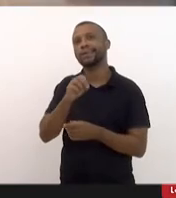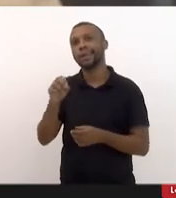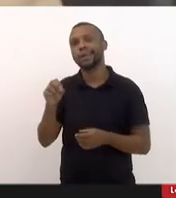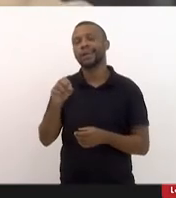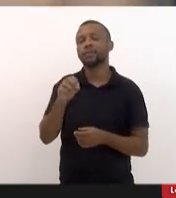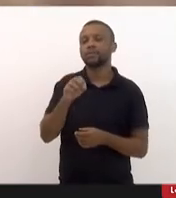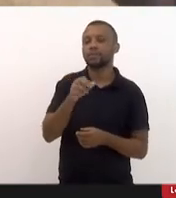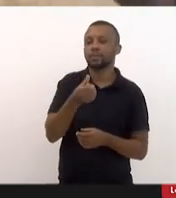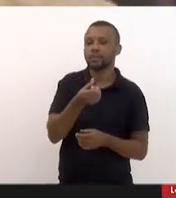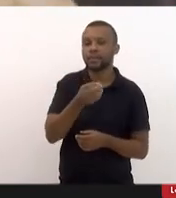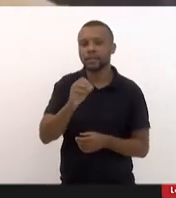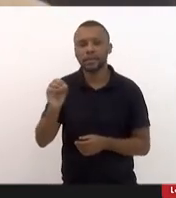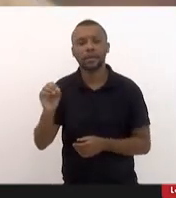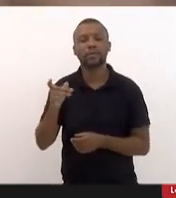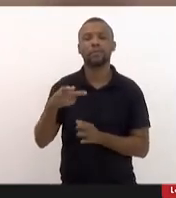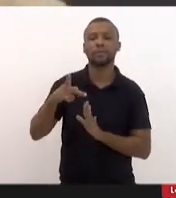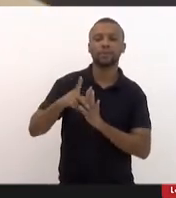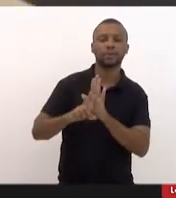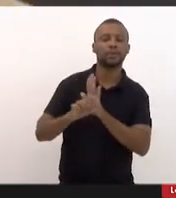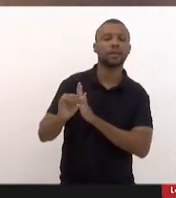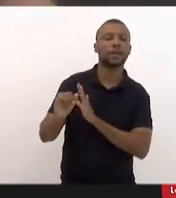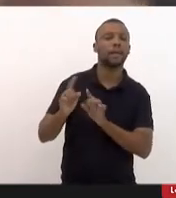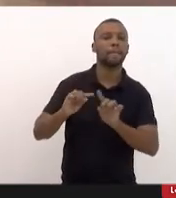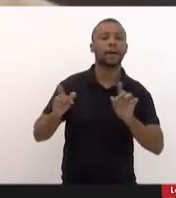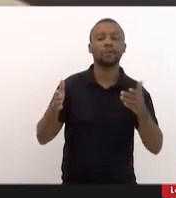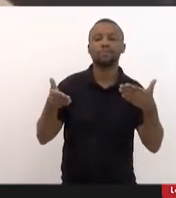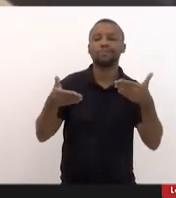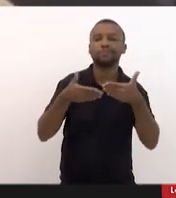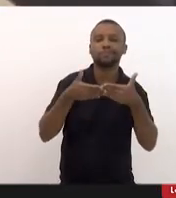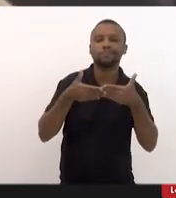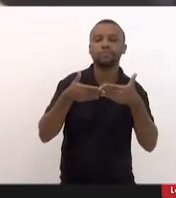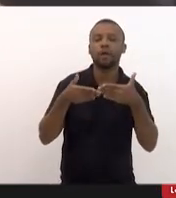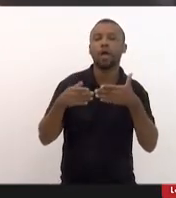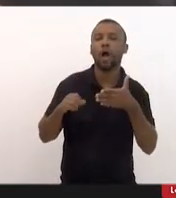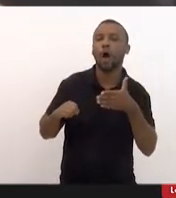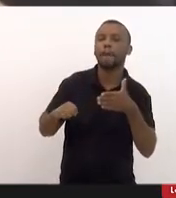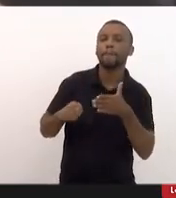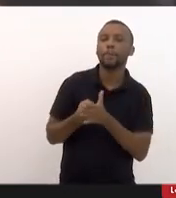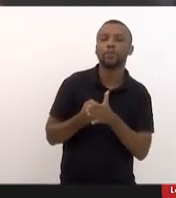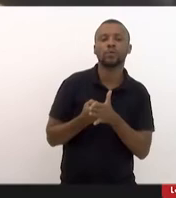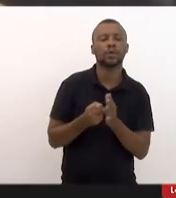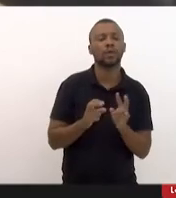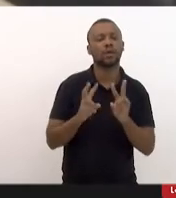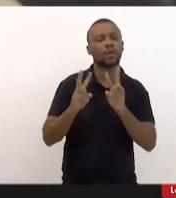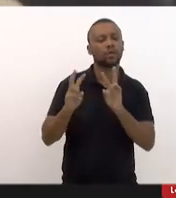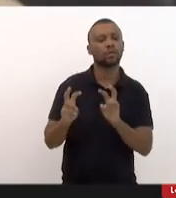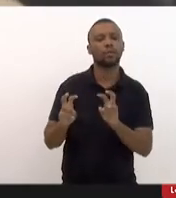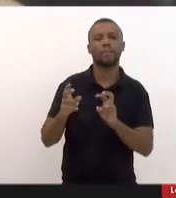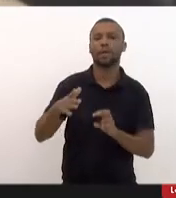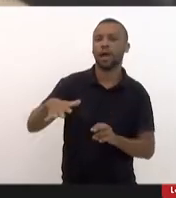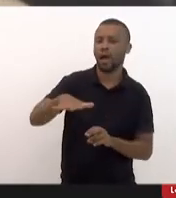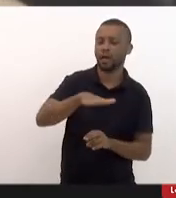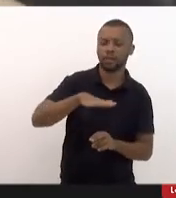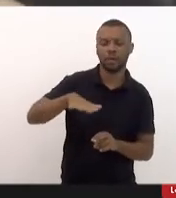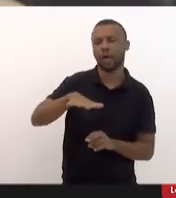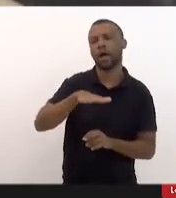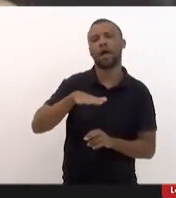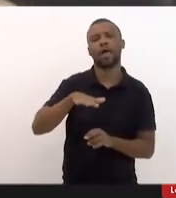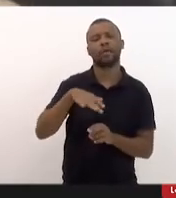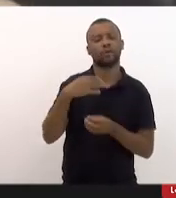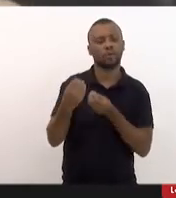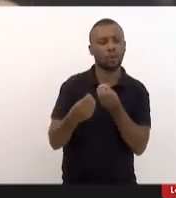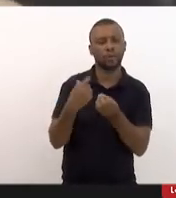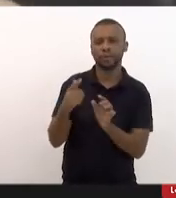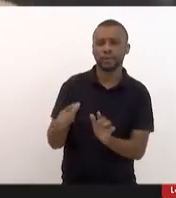4 quilômetros, tem uma coisa estanqueada, fechada, obstruída em relação à zona que ela